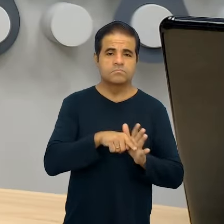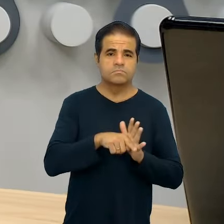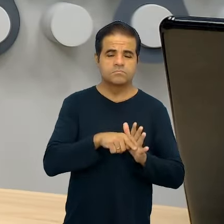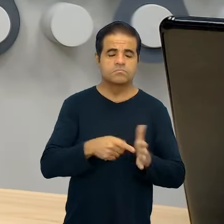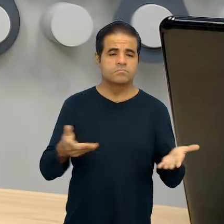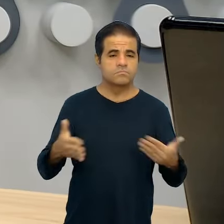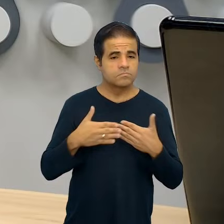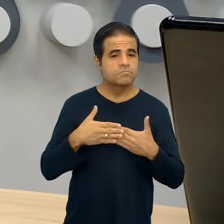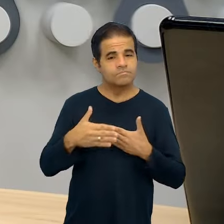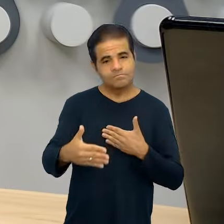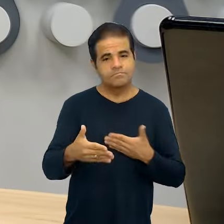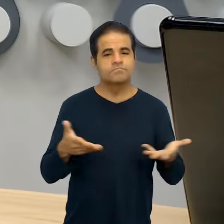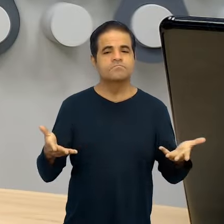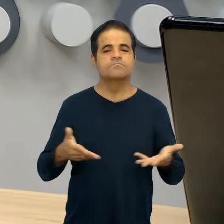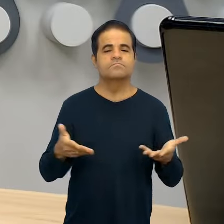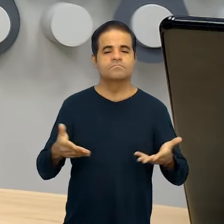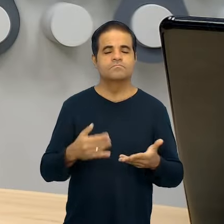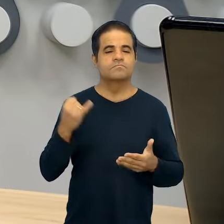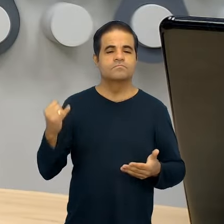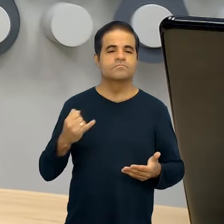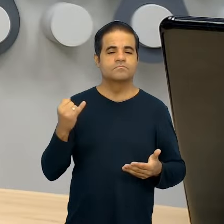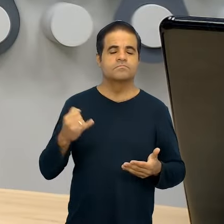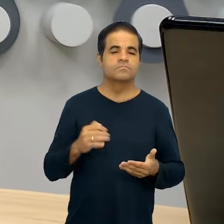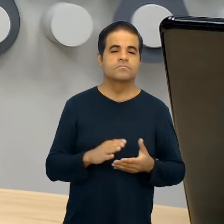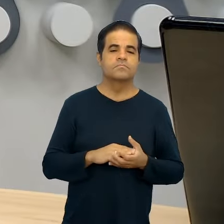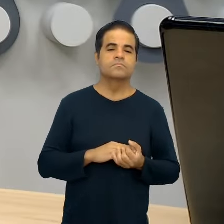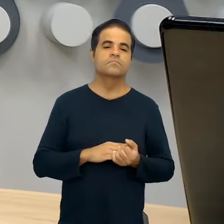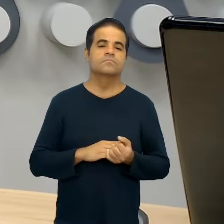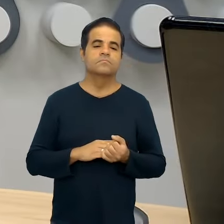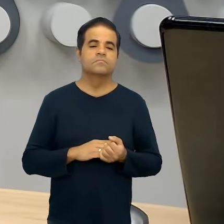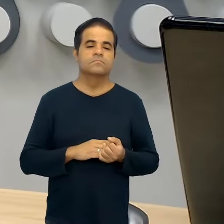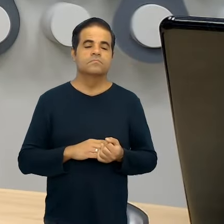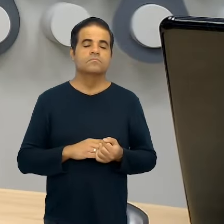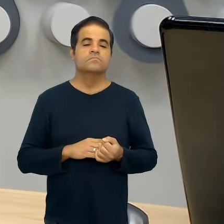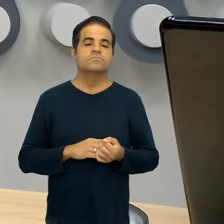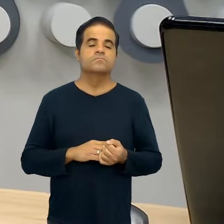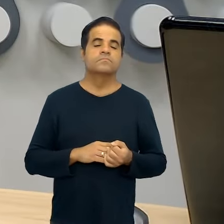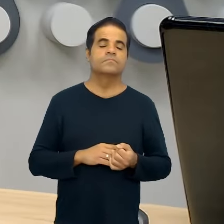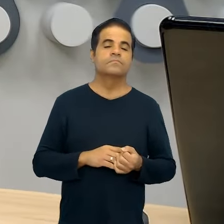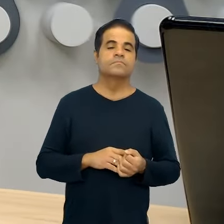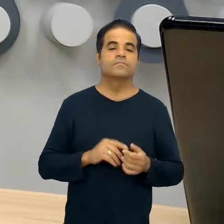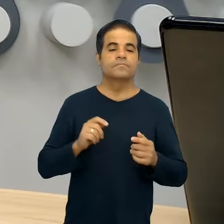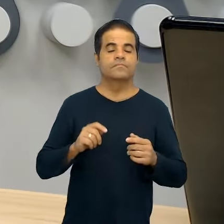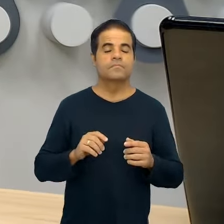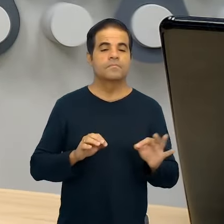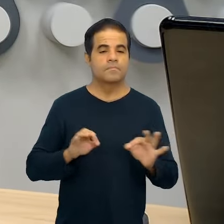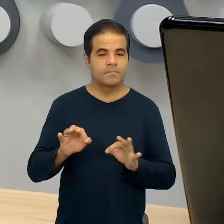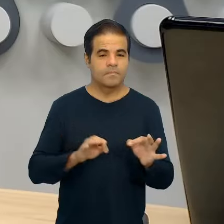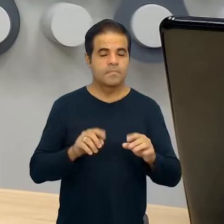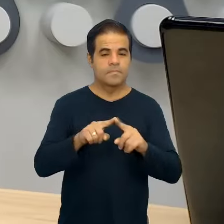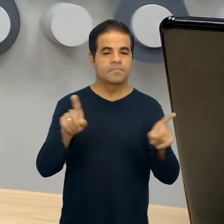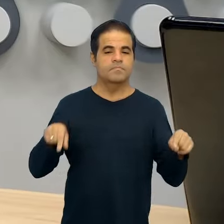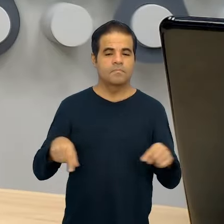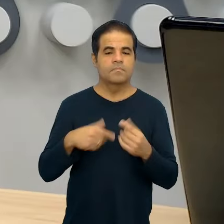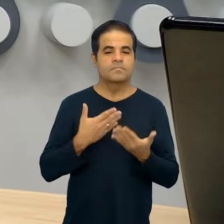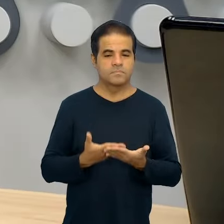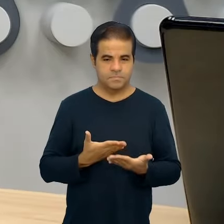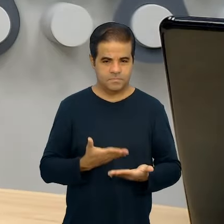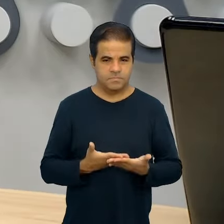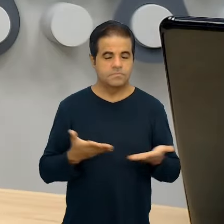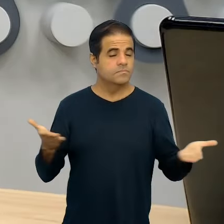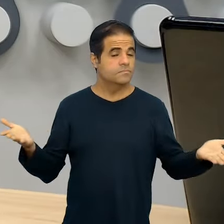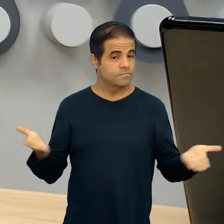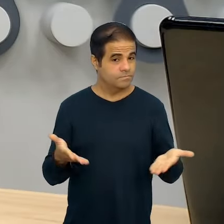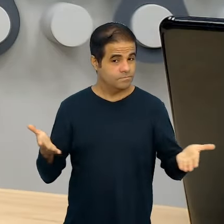para um momento que é um momento muito importante, que é o momento do desdobramento, aquele momento que acontece na escola, um momento em que